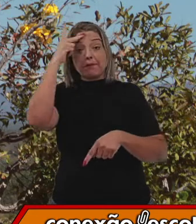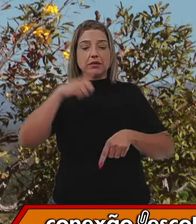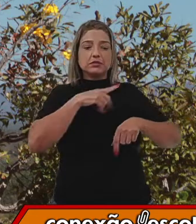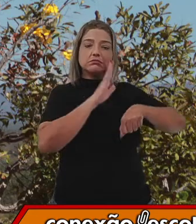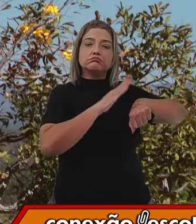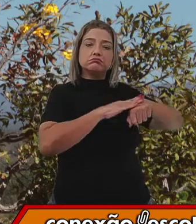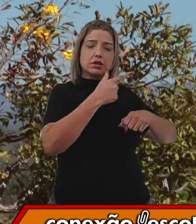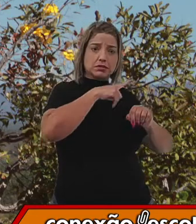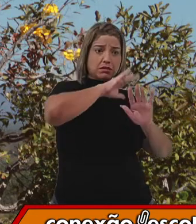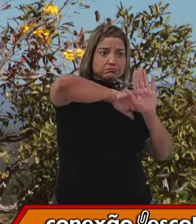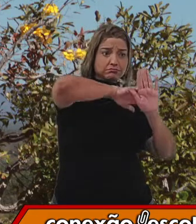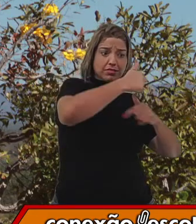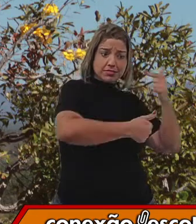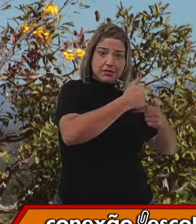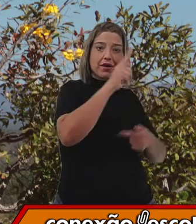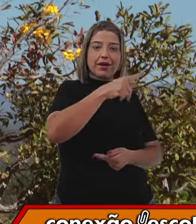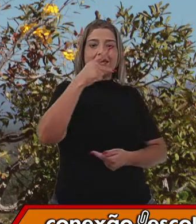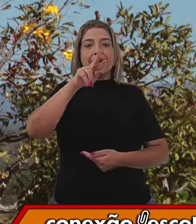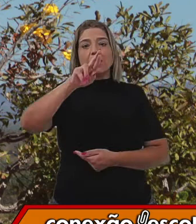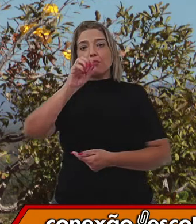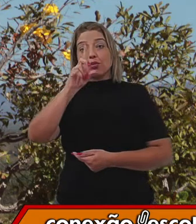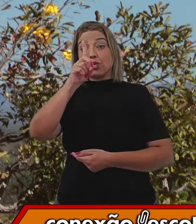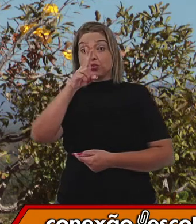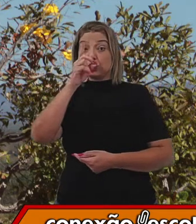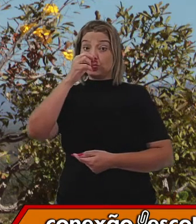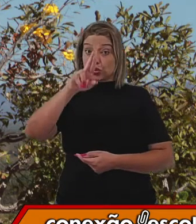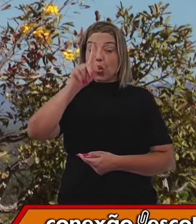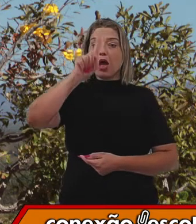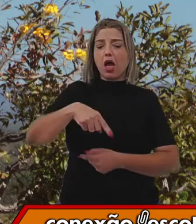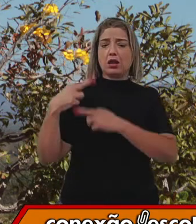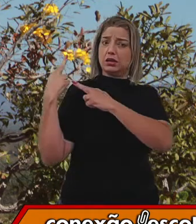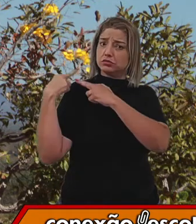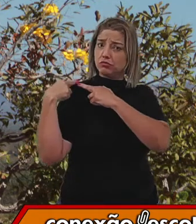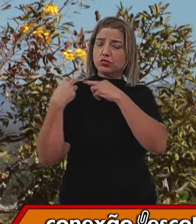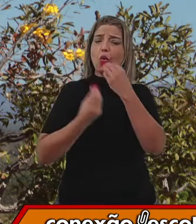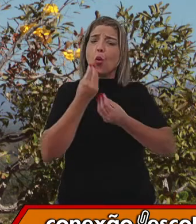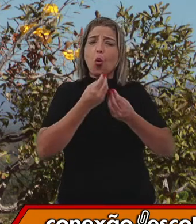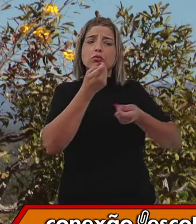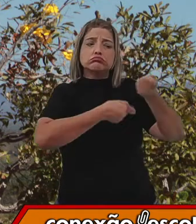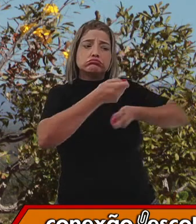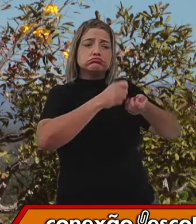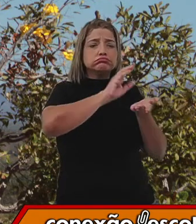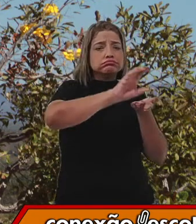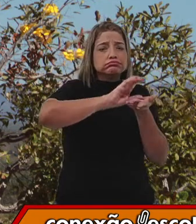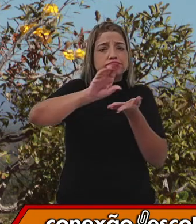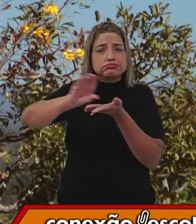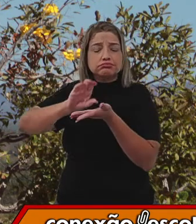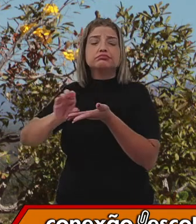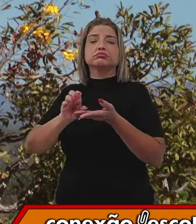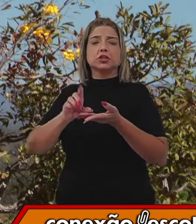diretor. O produtor é o principal responsável pelo financiamento da peça, é ele que